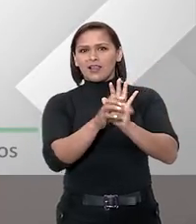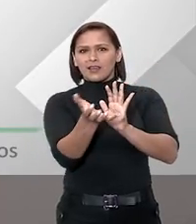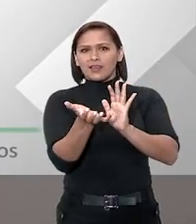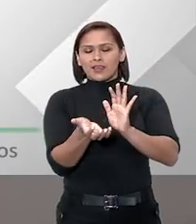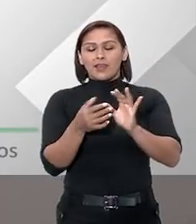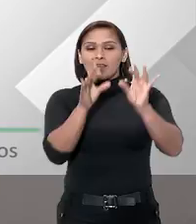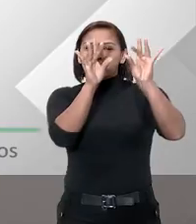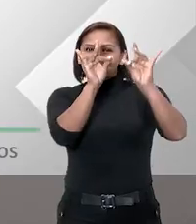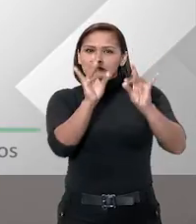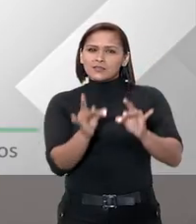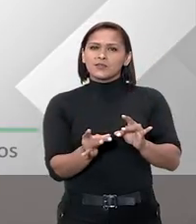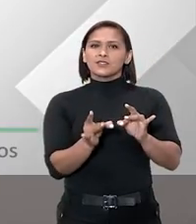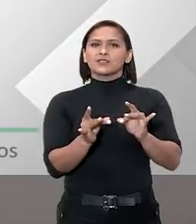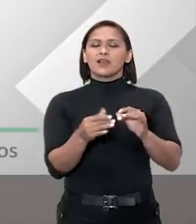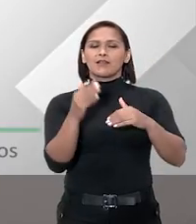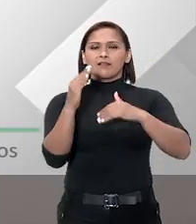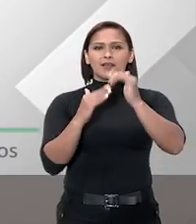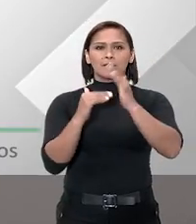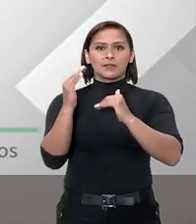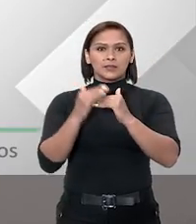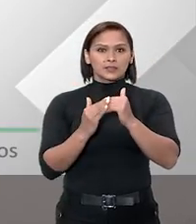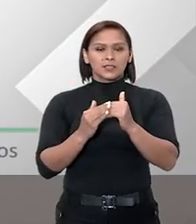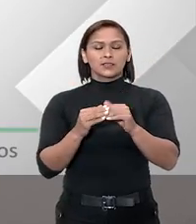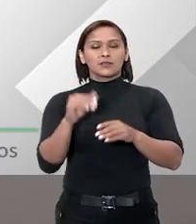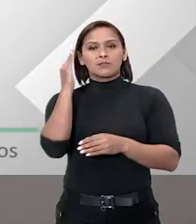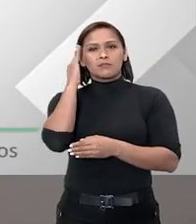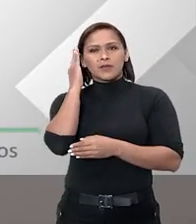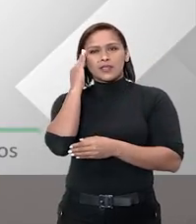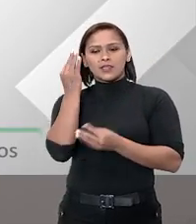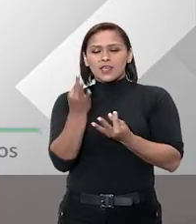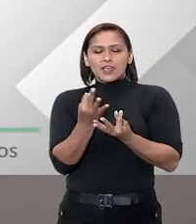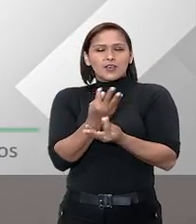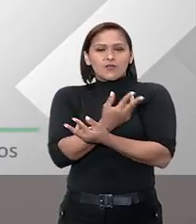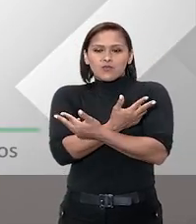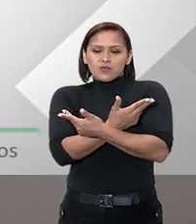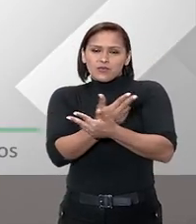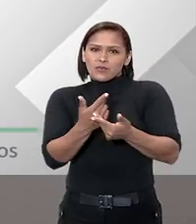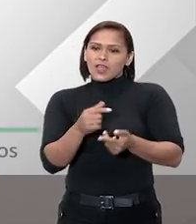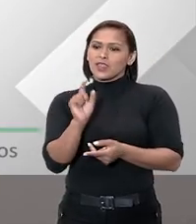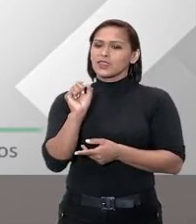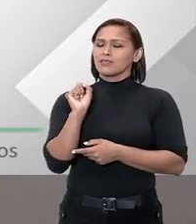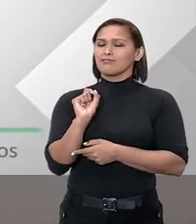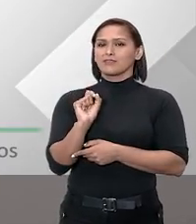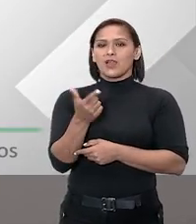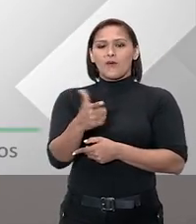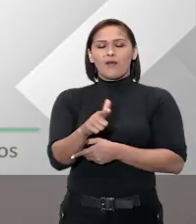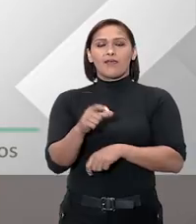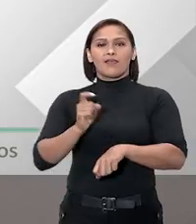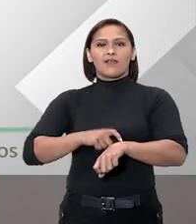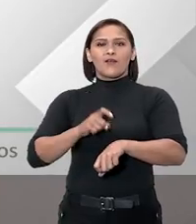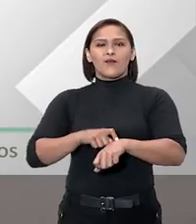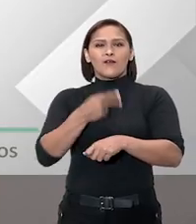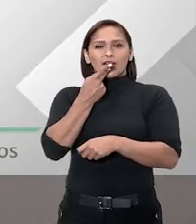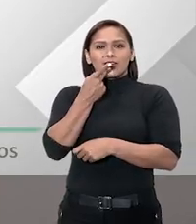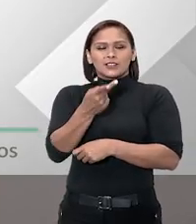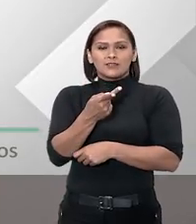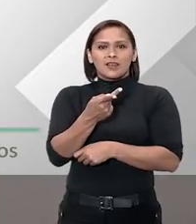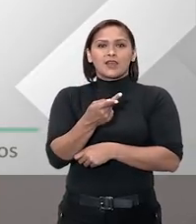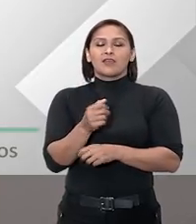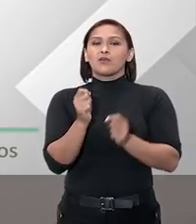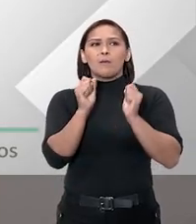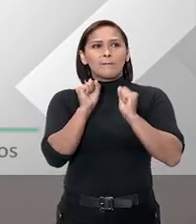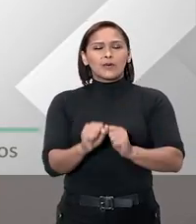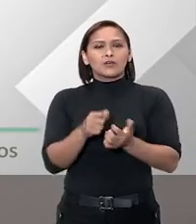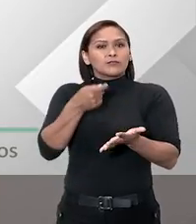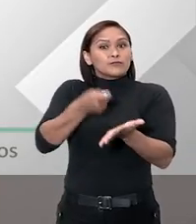essa sensibilidade, essa capacitação para entender que muitas vezes não é o momento, não é o momento, que eu não